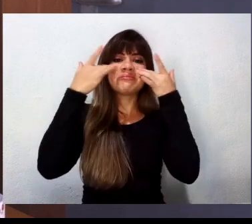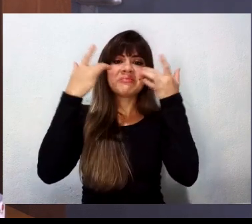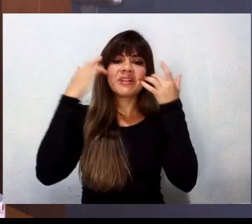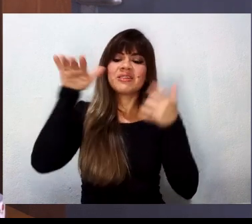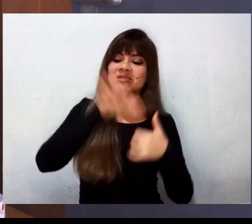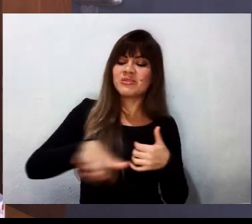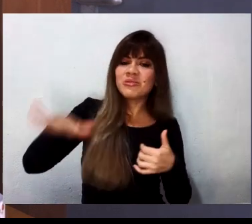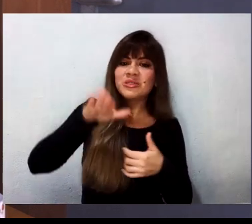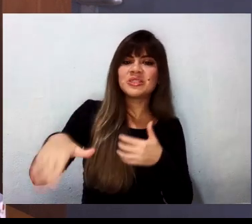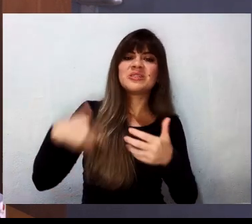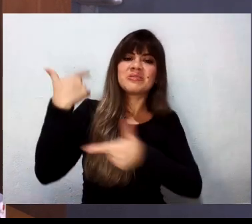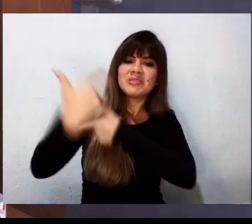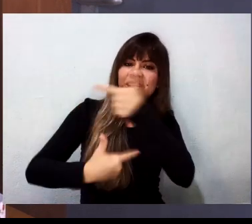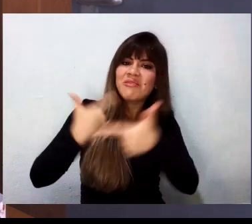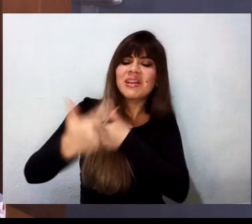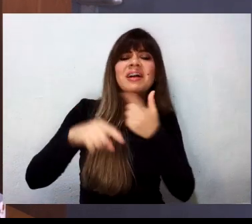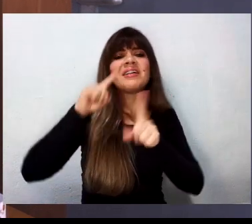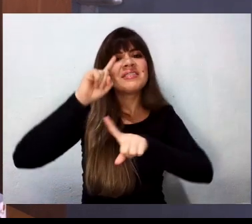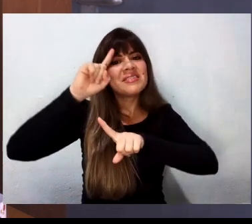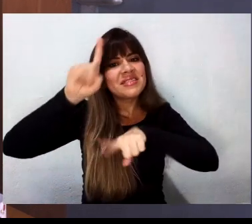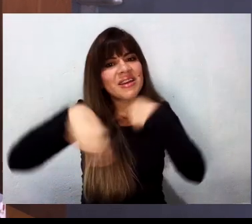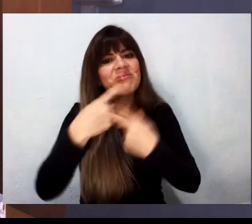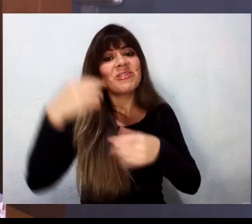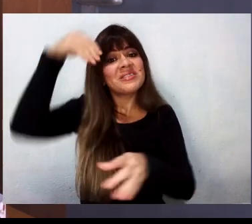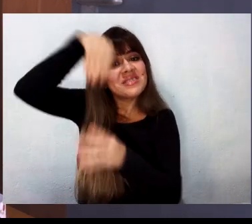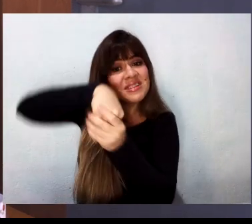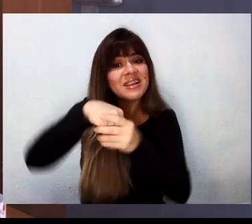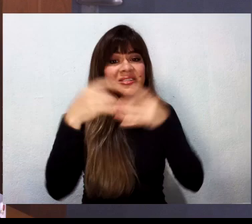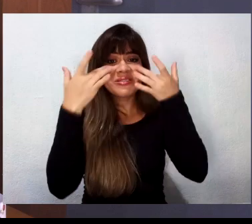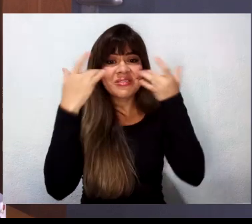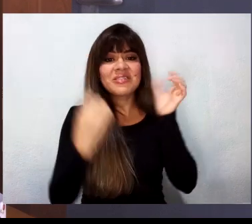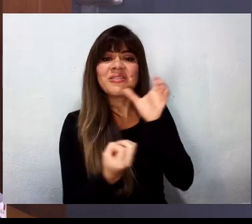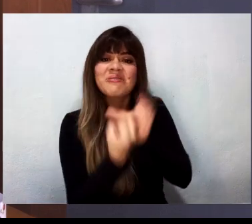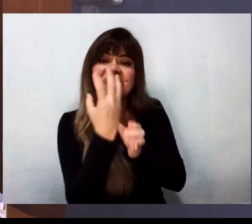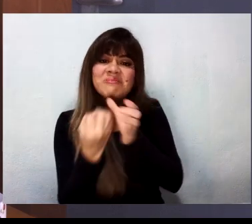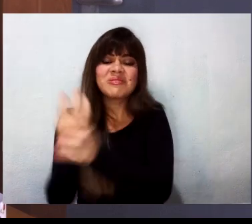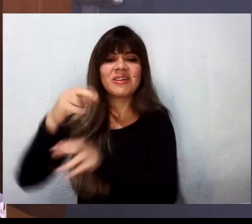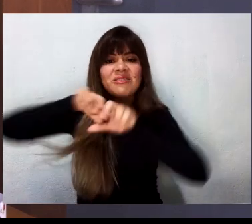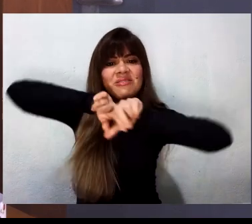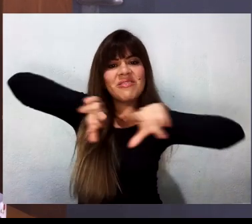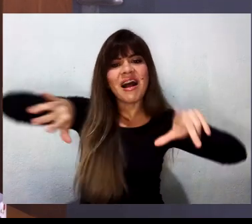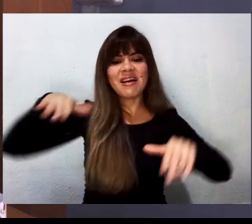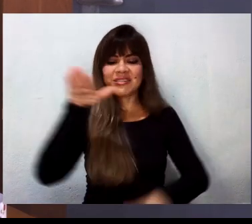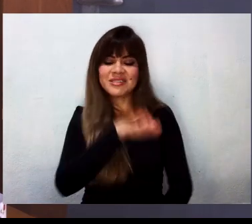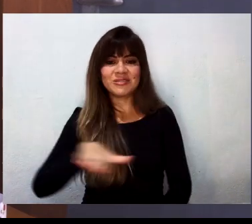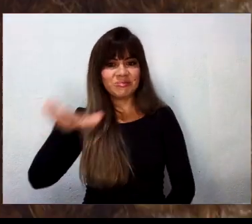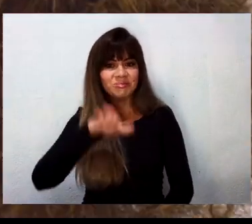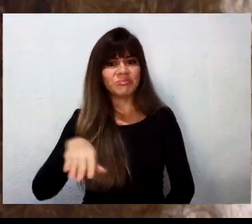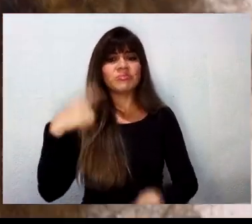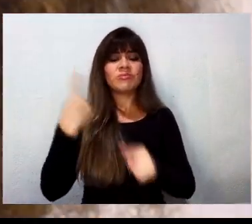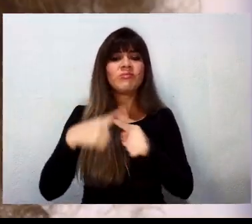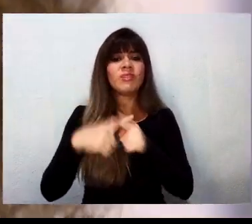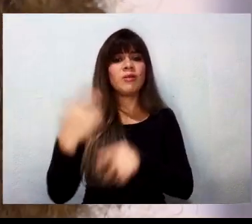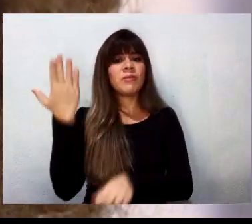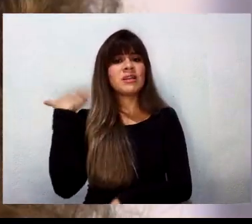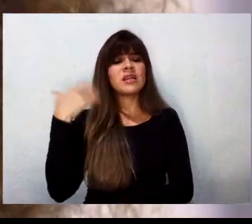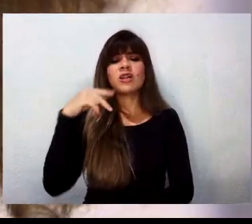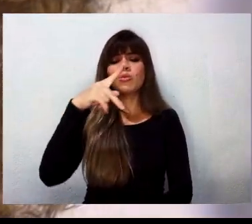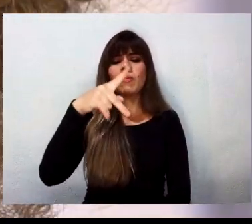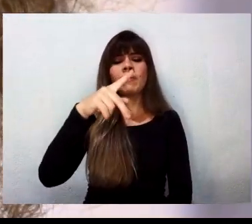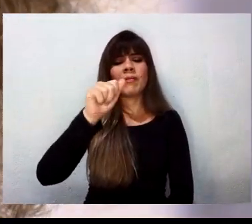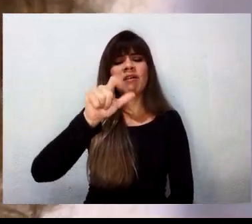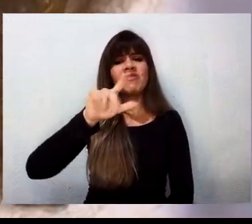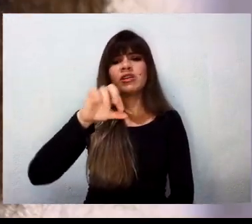Giovanni volta para Curitiba, a gente resolve, dentro do pavilhão, começar a montar o nosso espetáculo infantil, porque até então o pavilhão só